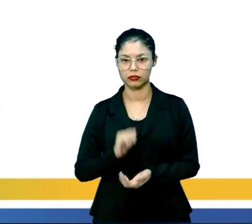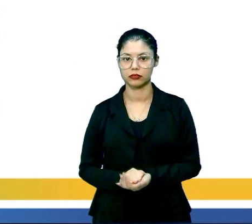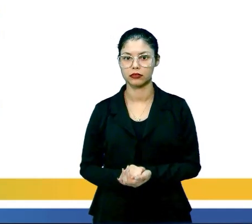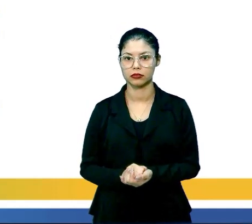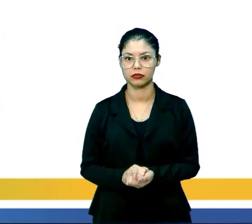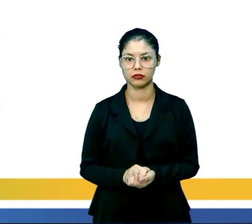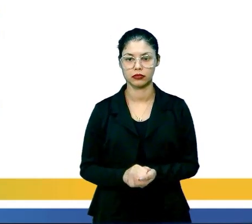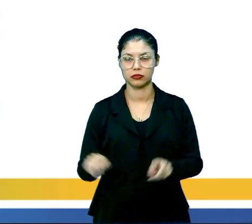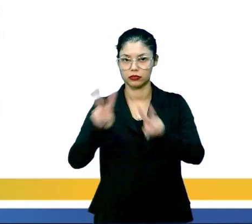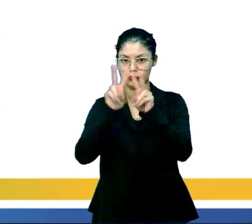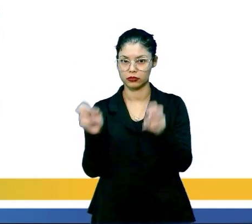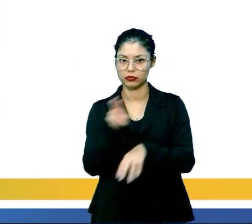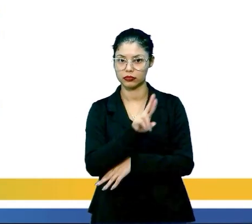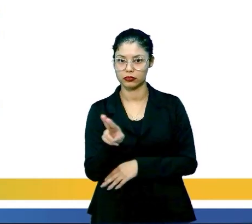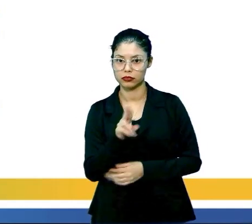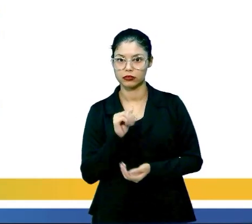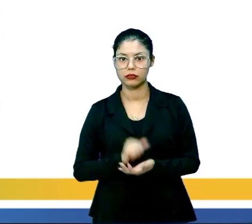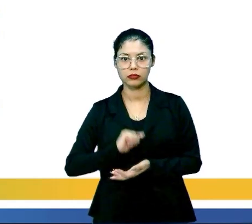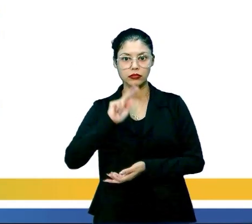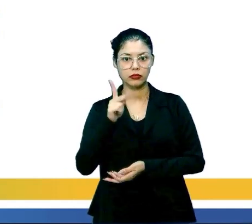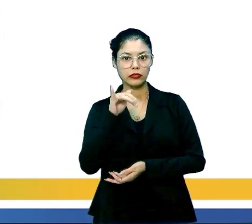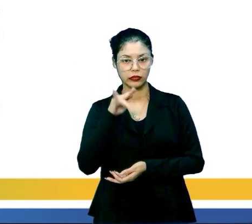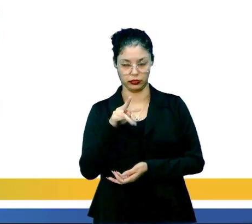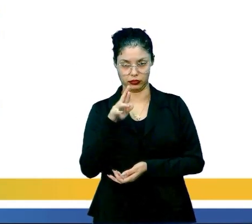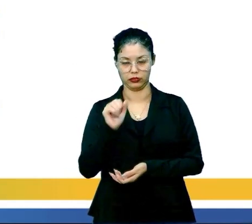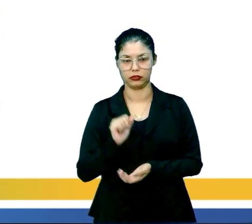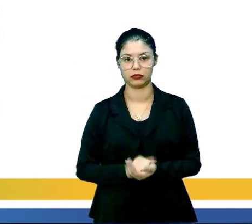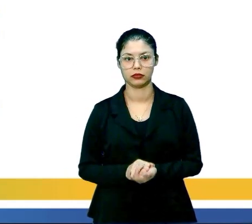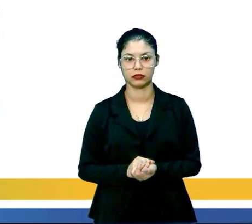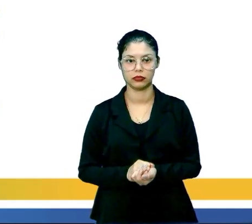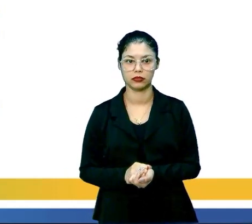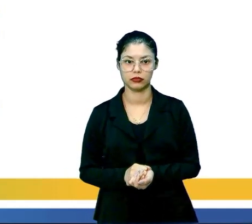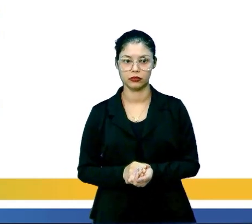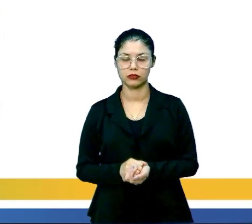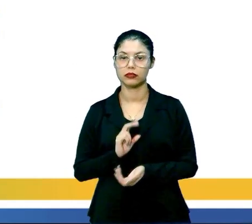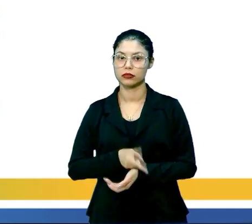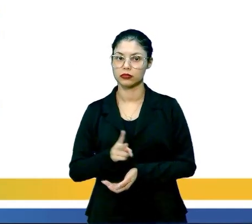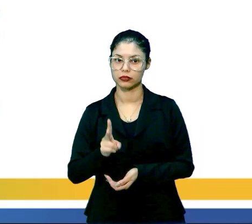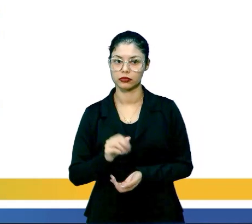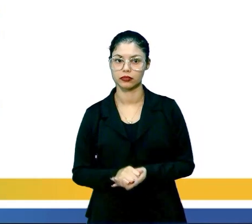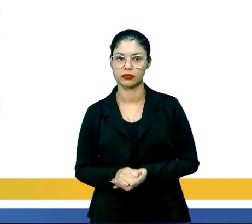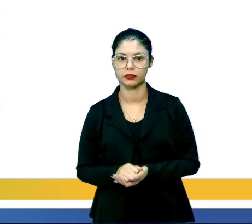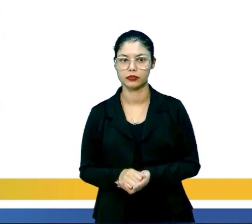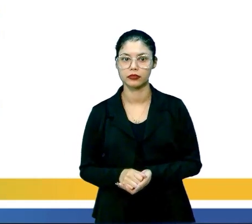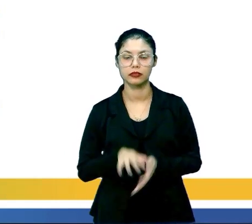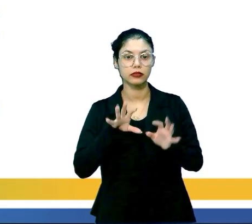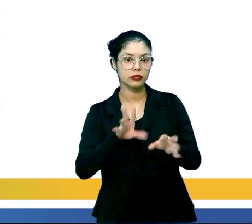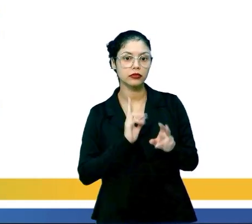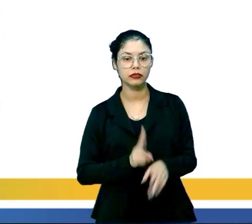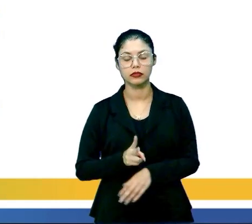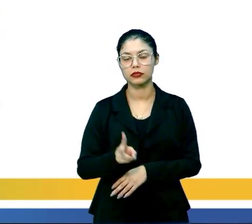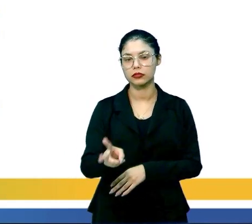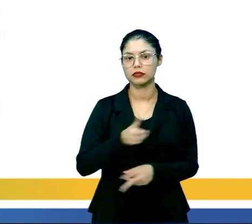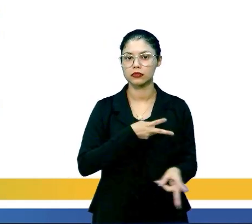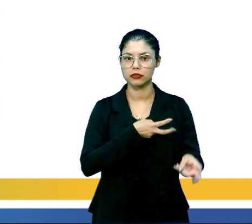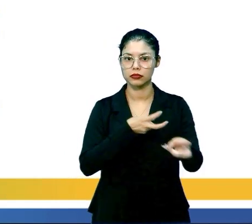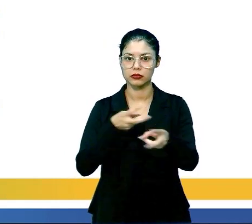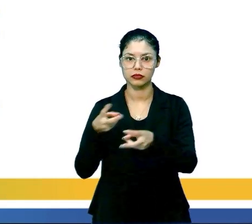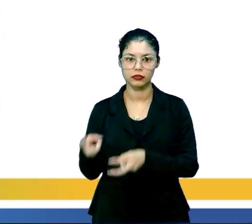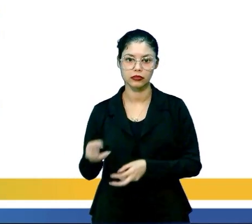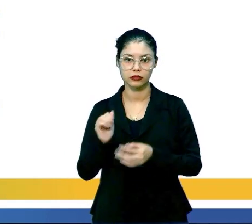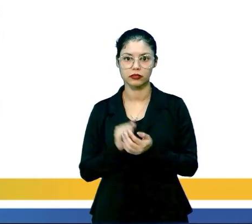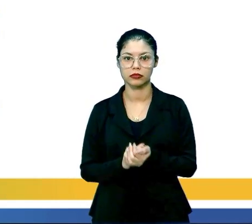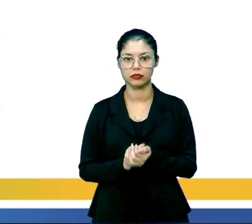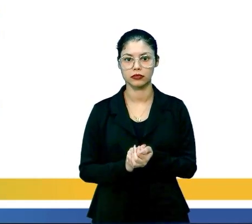Bourdieu, e a teoria chama-se Teoria do Hábitos. E aí eu continuo. Nessa perspectiva,